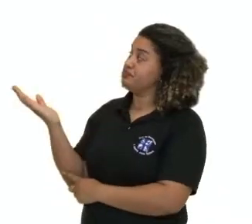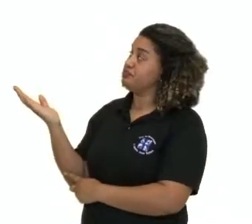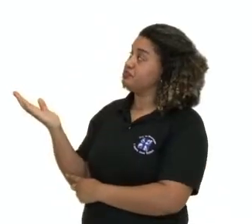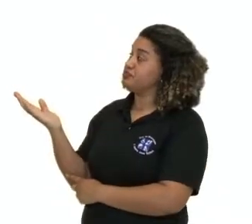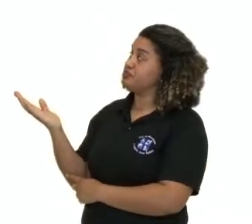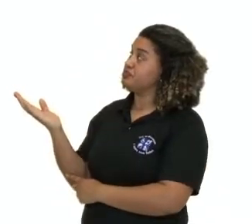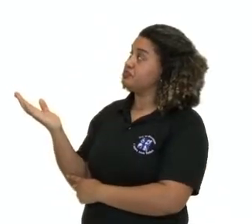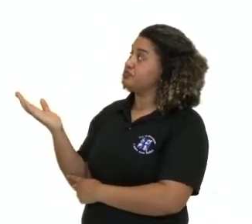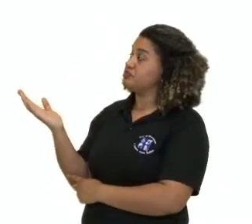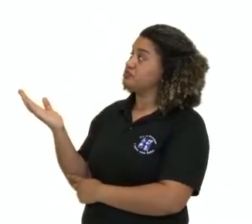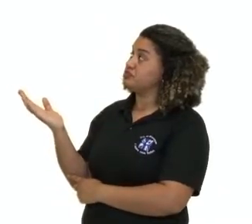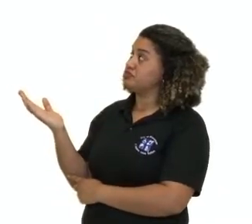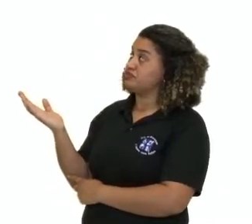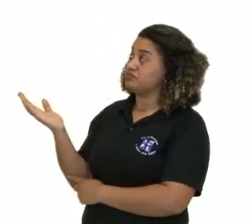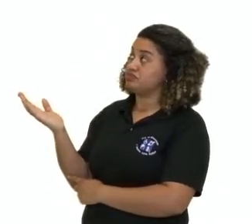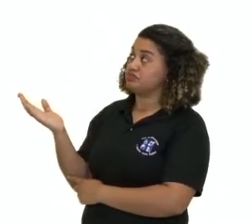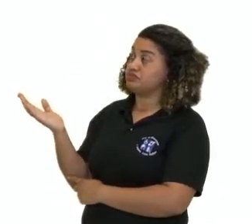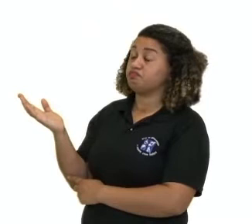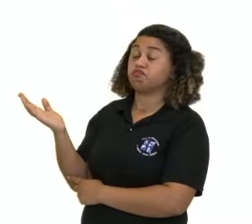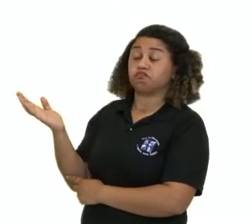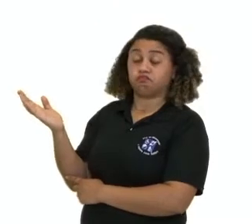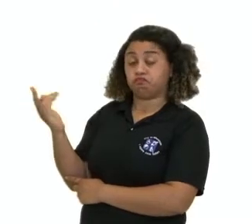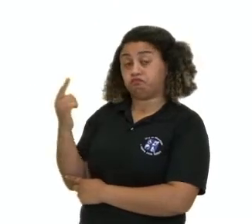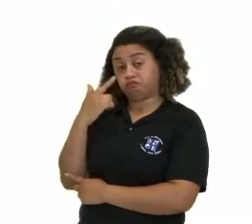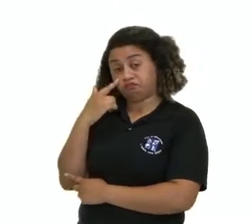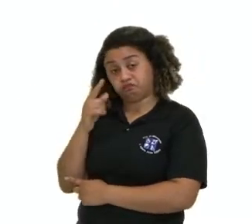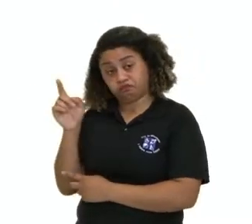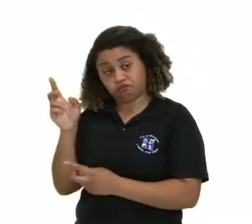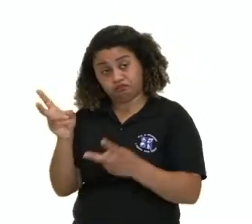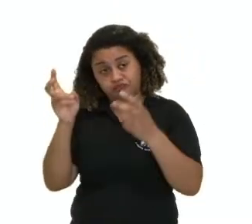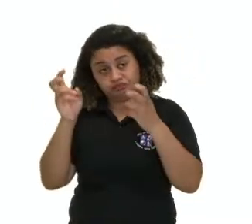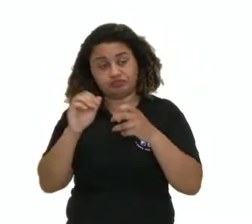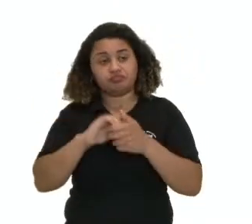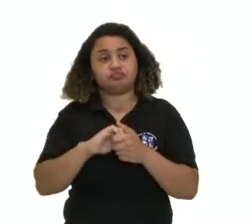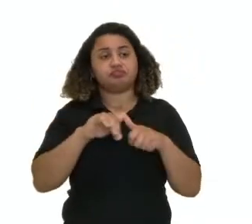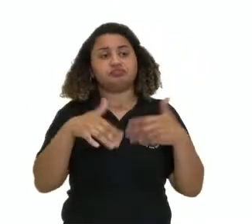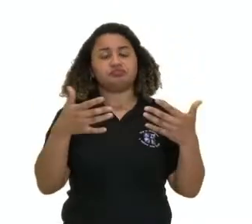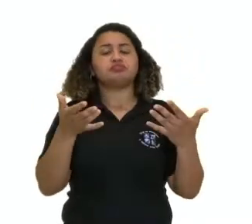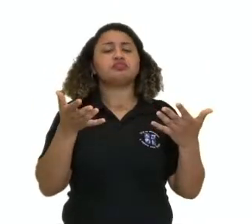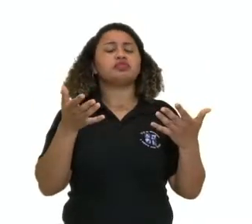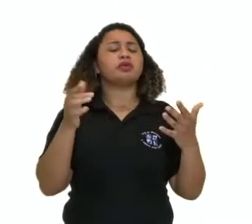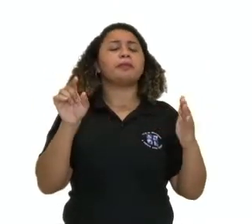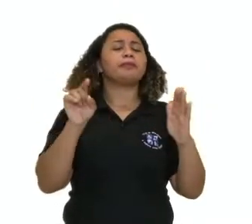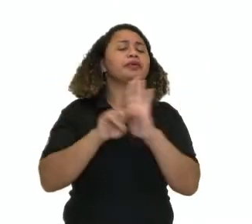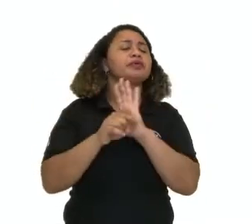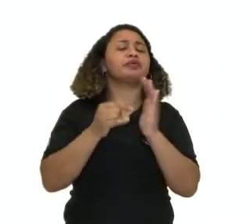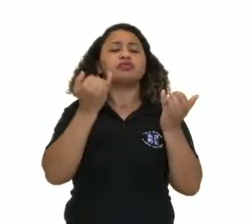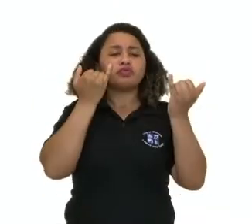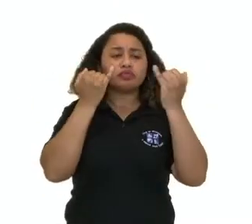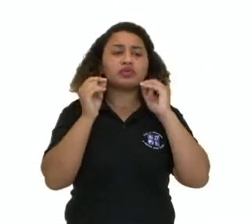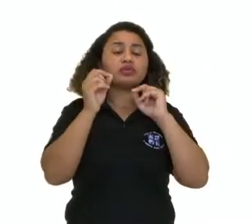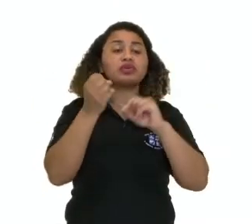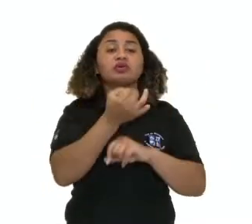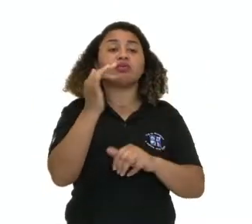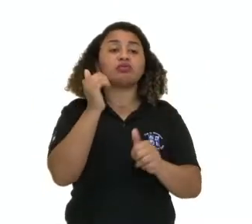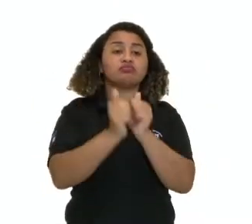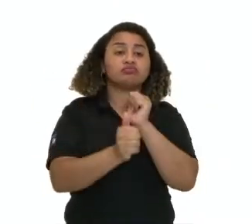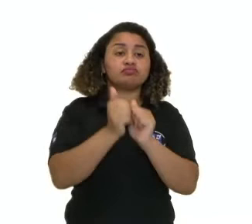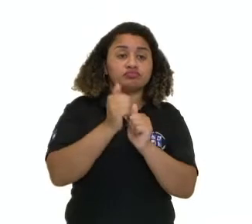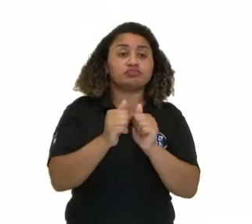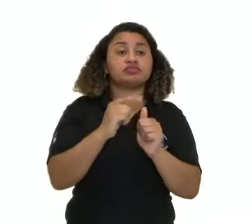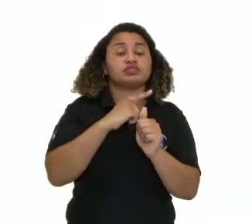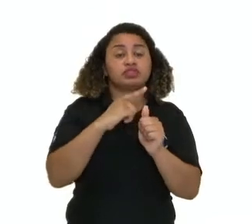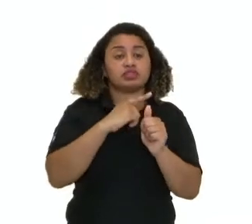2014 e para 2015. Queremos saber quanto de arroz será produzida